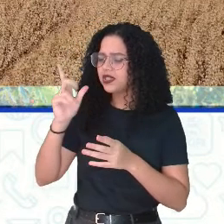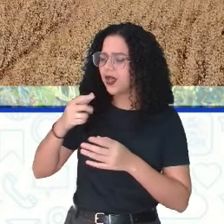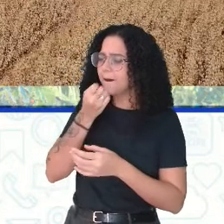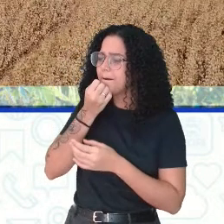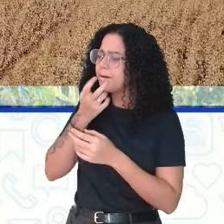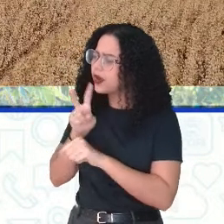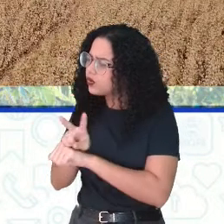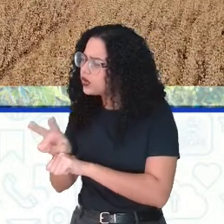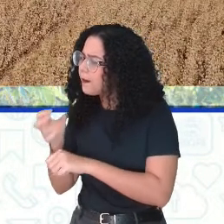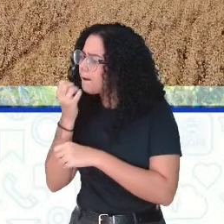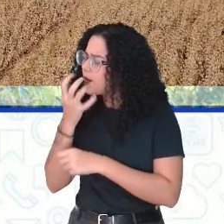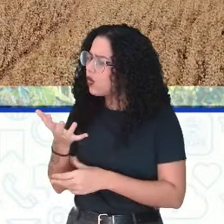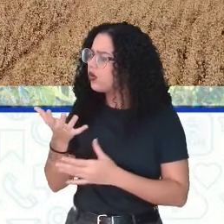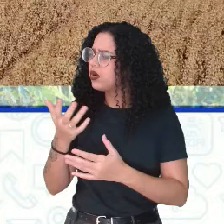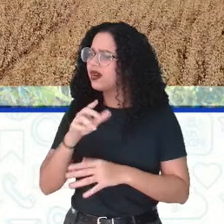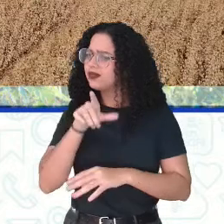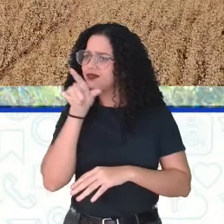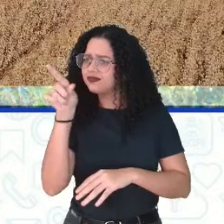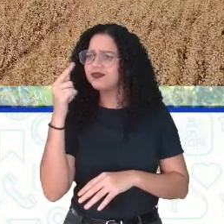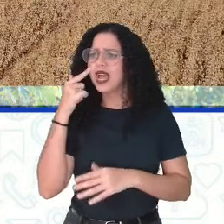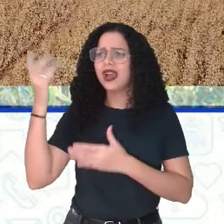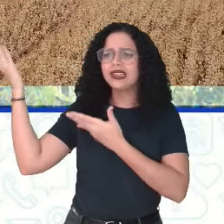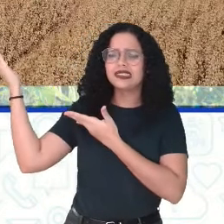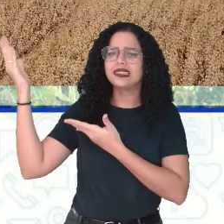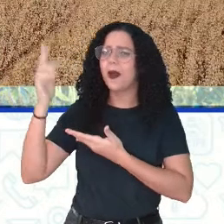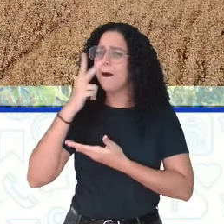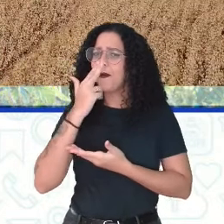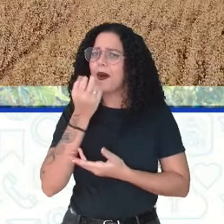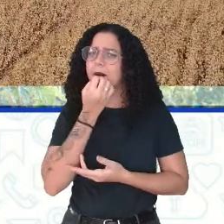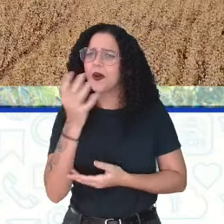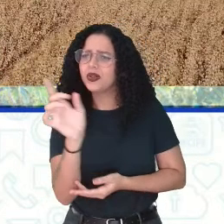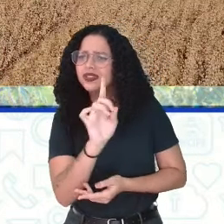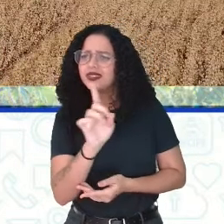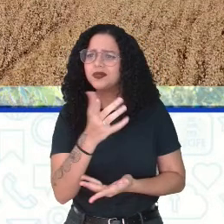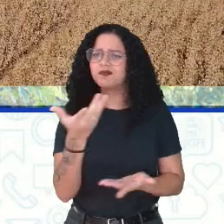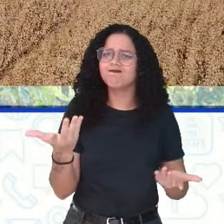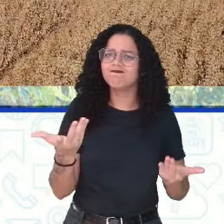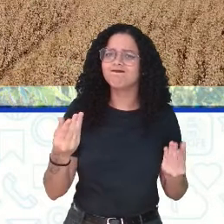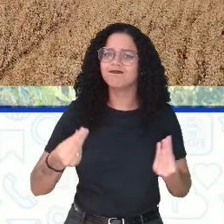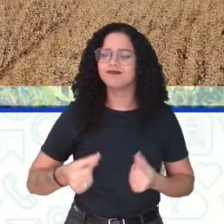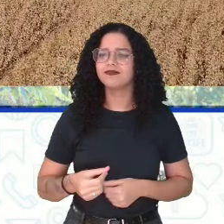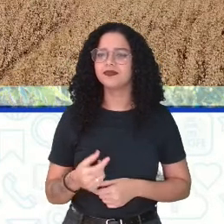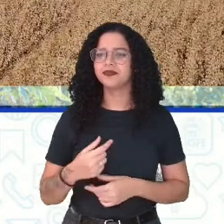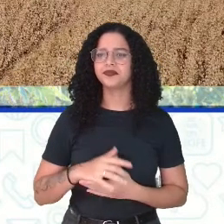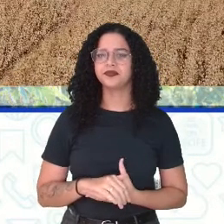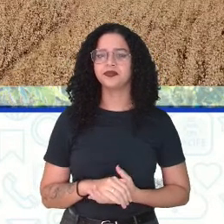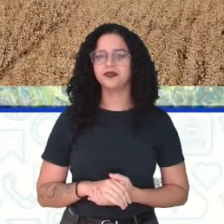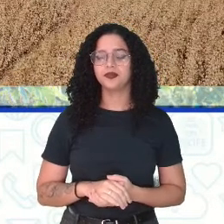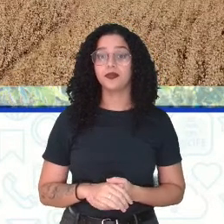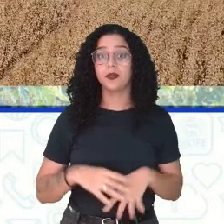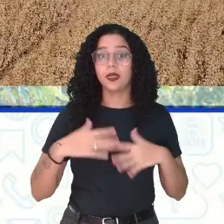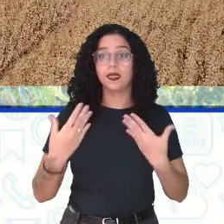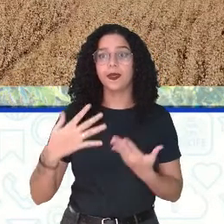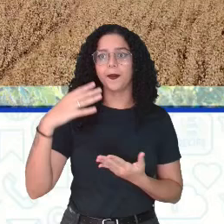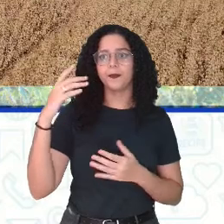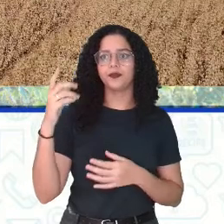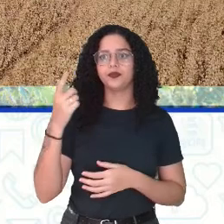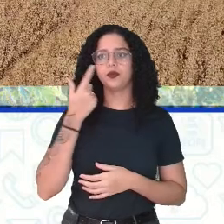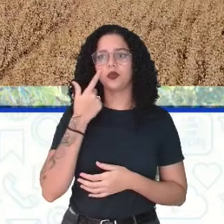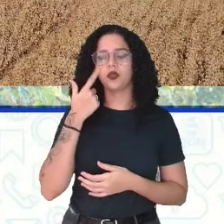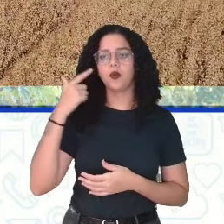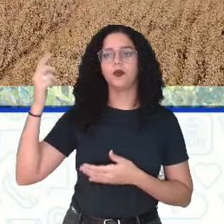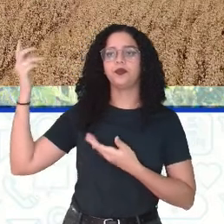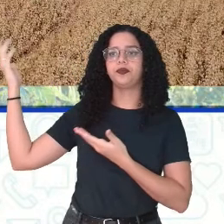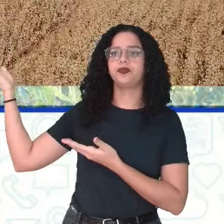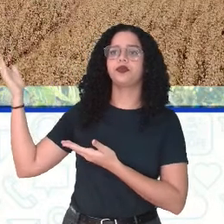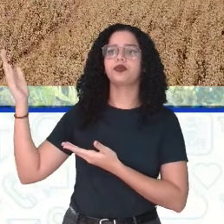aí é um ambiente que não está muito favorável. Deixa eu ler só essa informação. Sim, aí, para a gente explicar um pouquinho aí. Ó. O Brasil é o